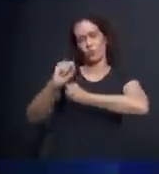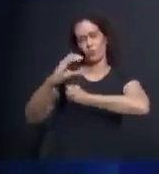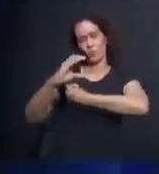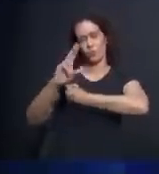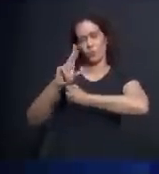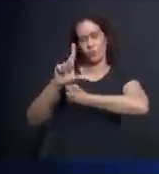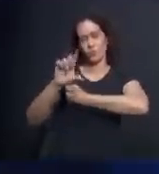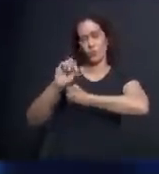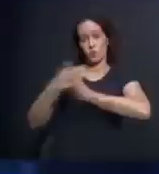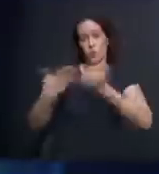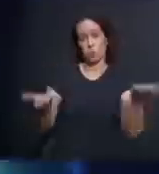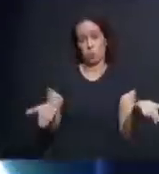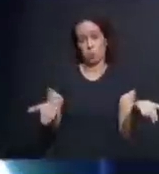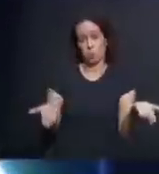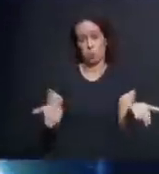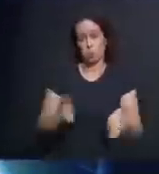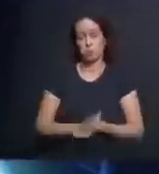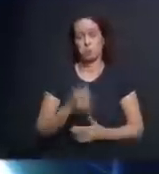vamos ver o que dá aqui.